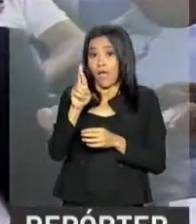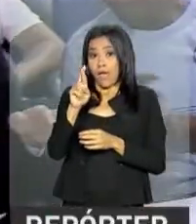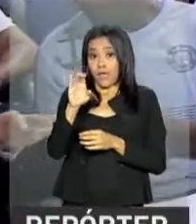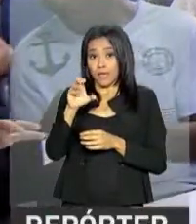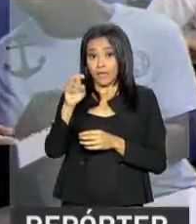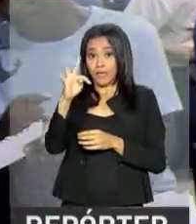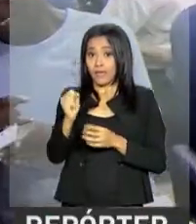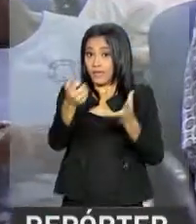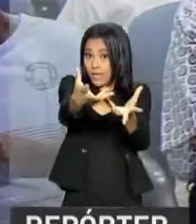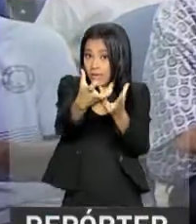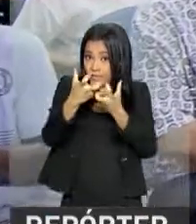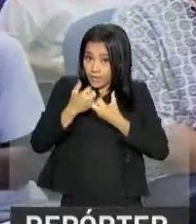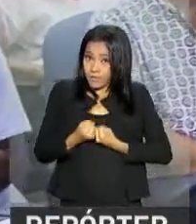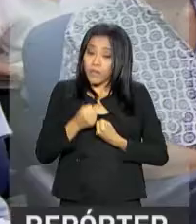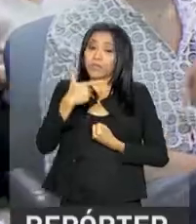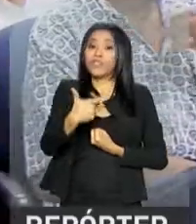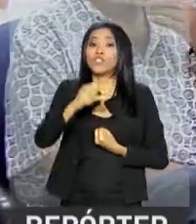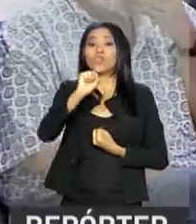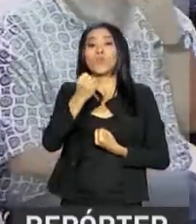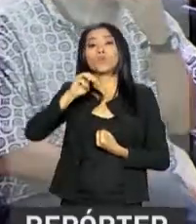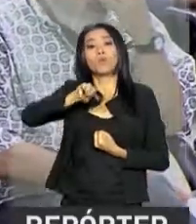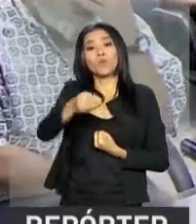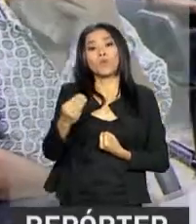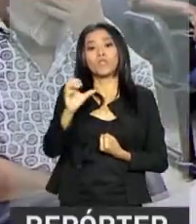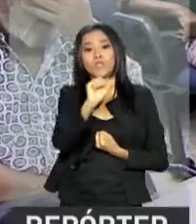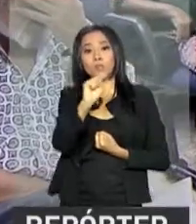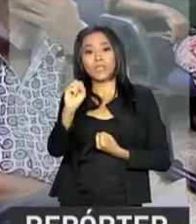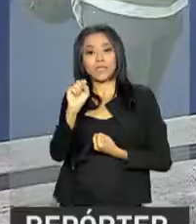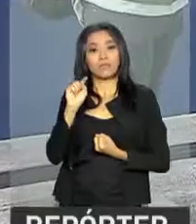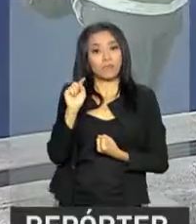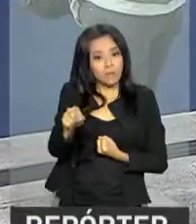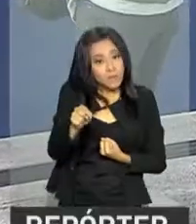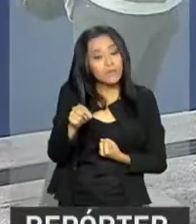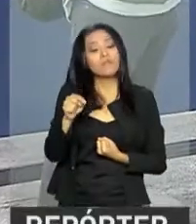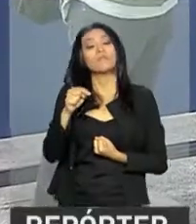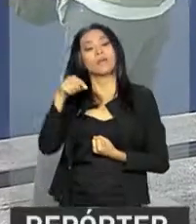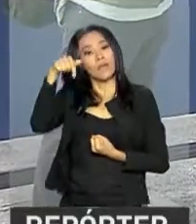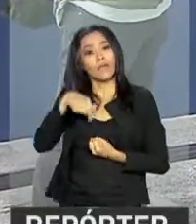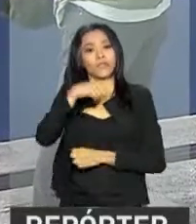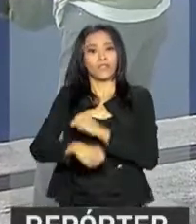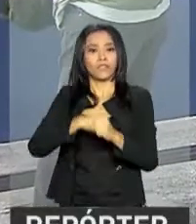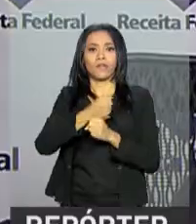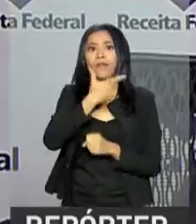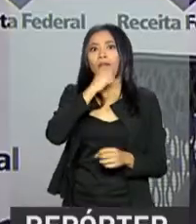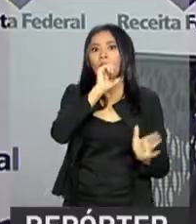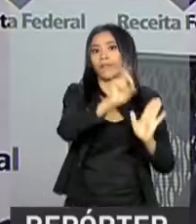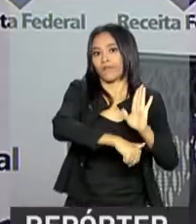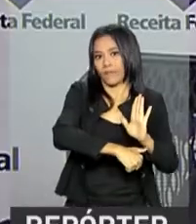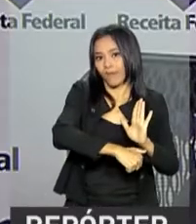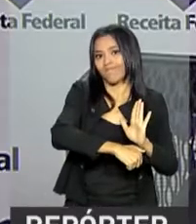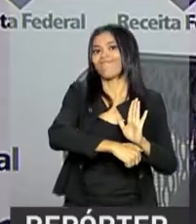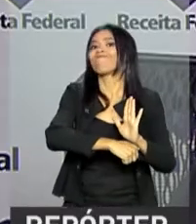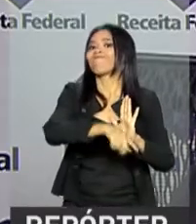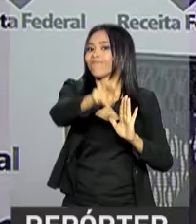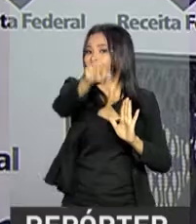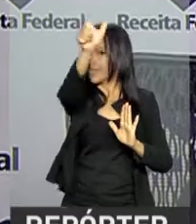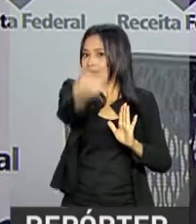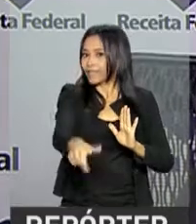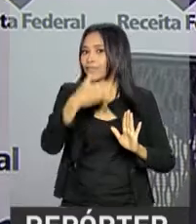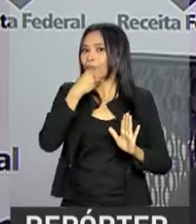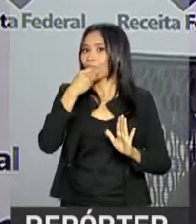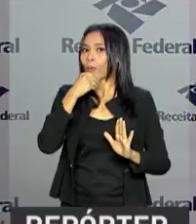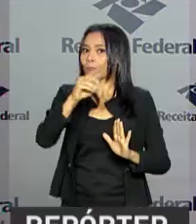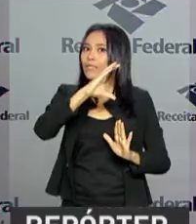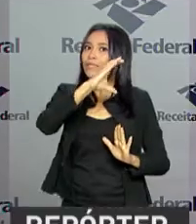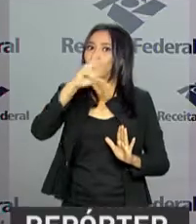receber 28 milhões e 800 mil declarações neste ano. Aos atrasados, o supervisor da Receita